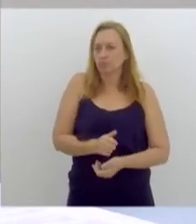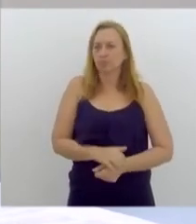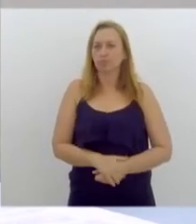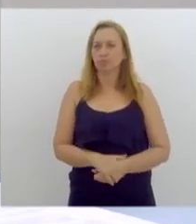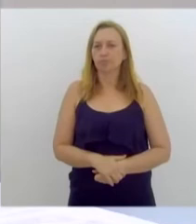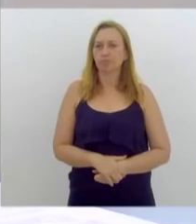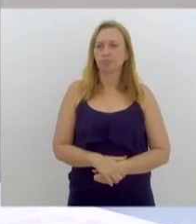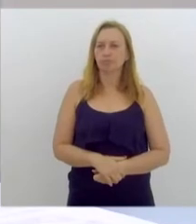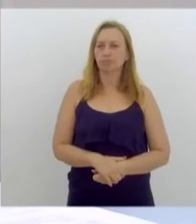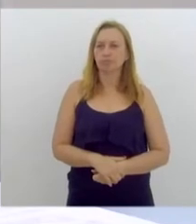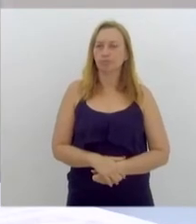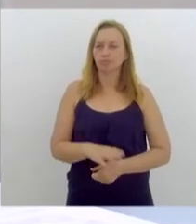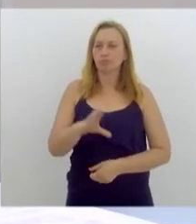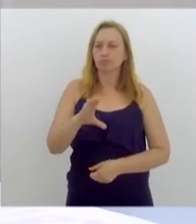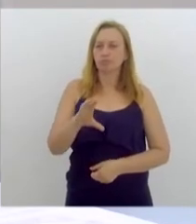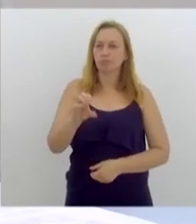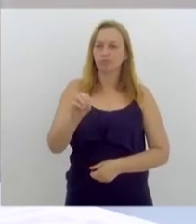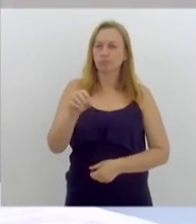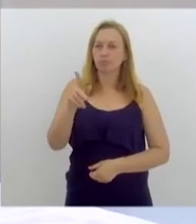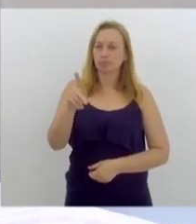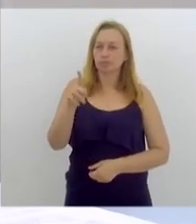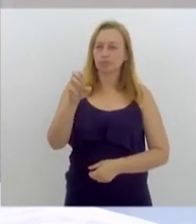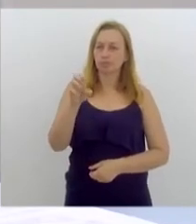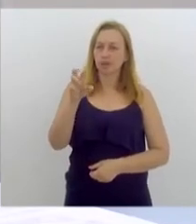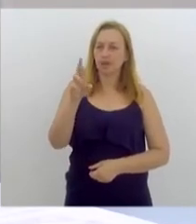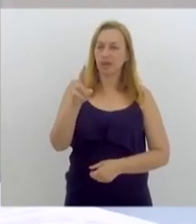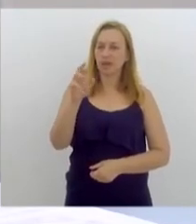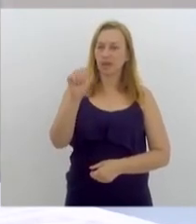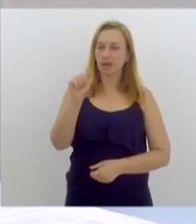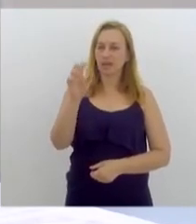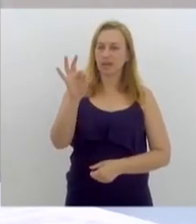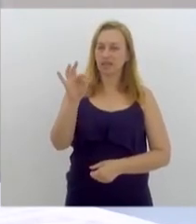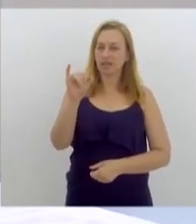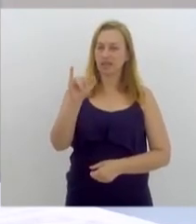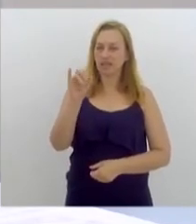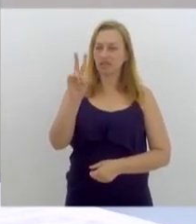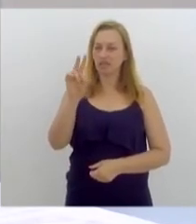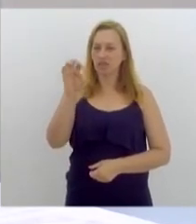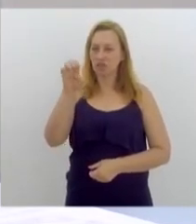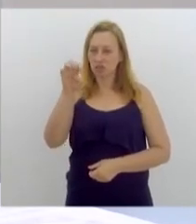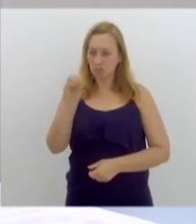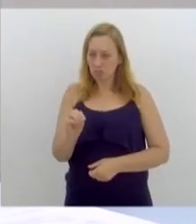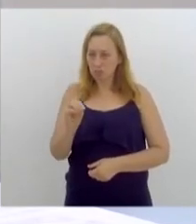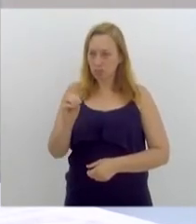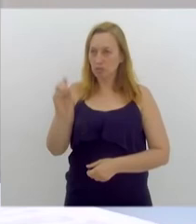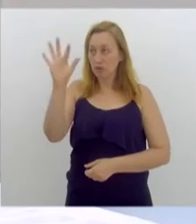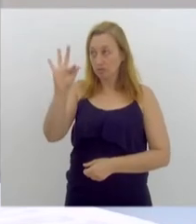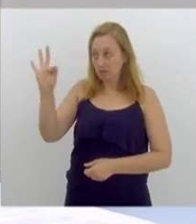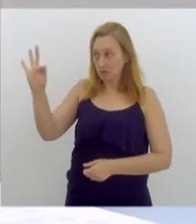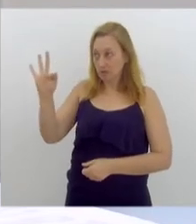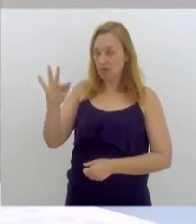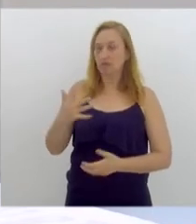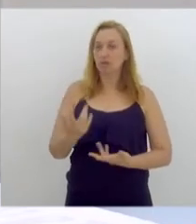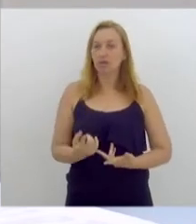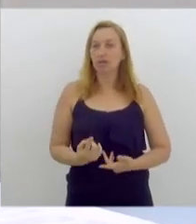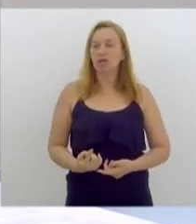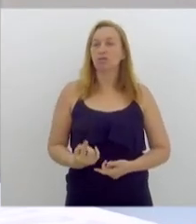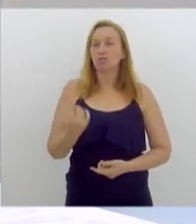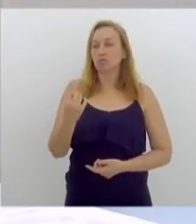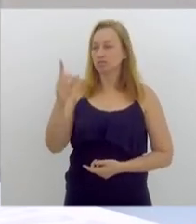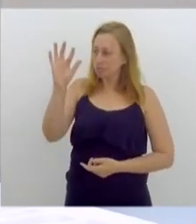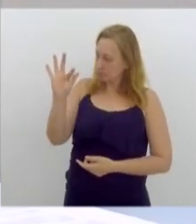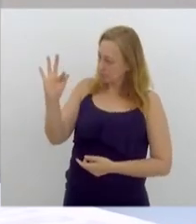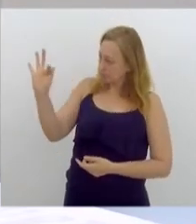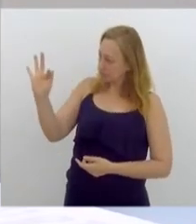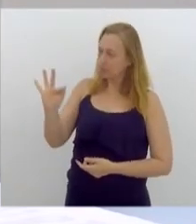de um cooperativismo federativo Isto é um ente Federado